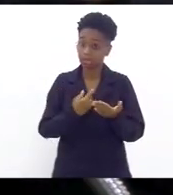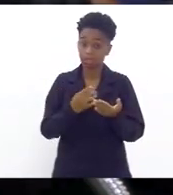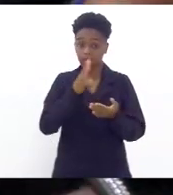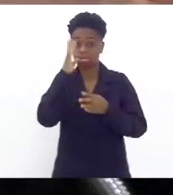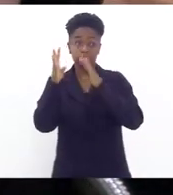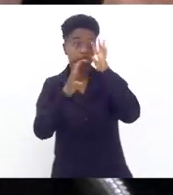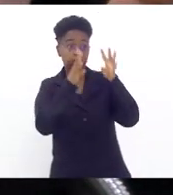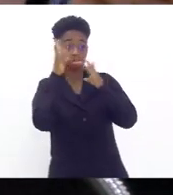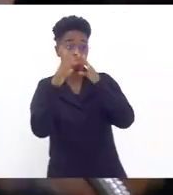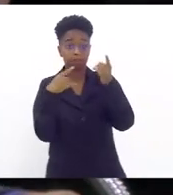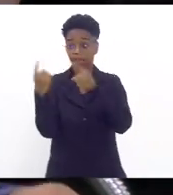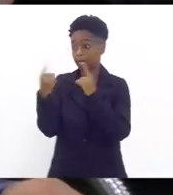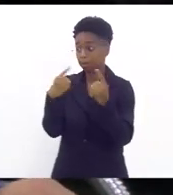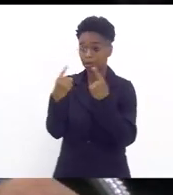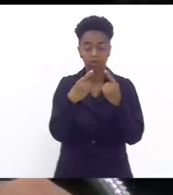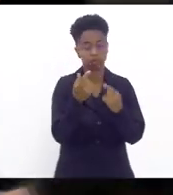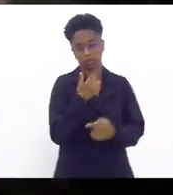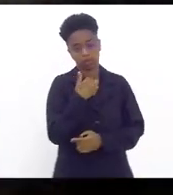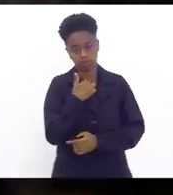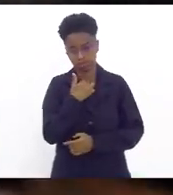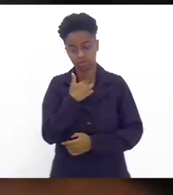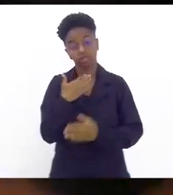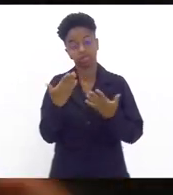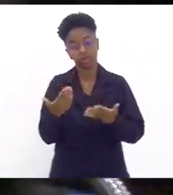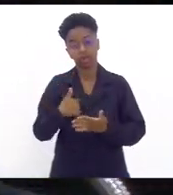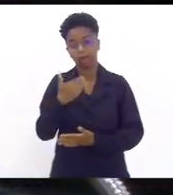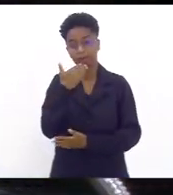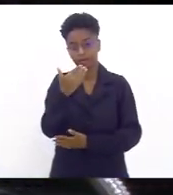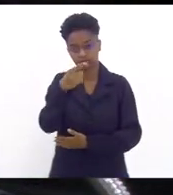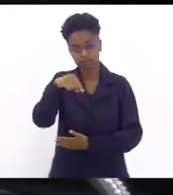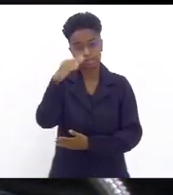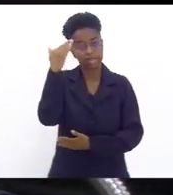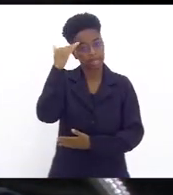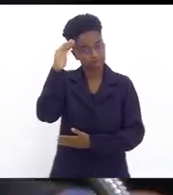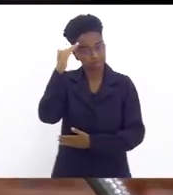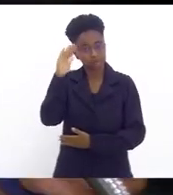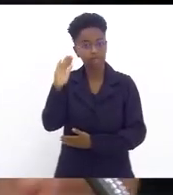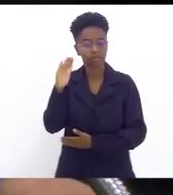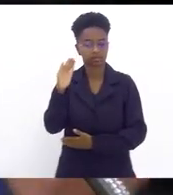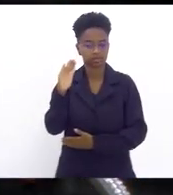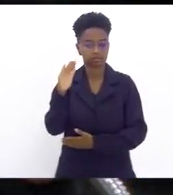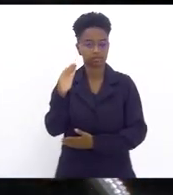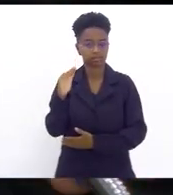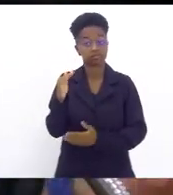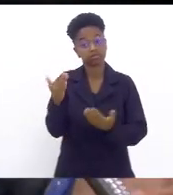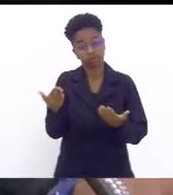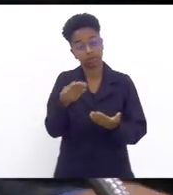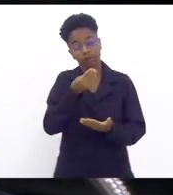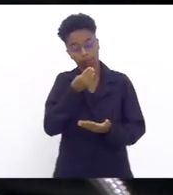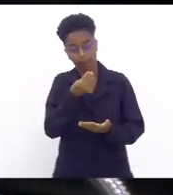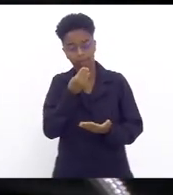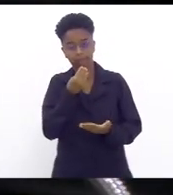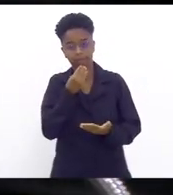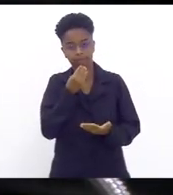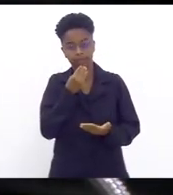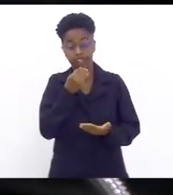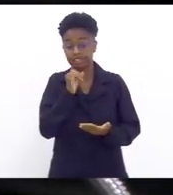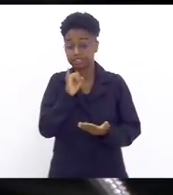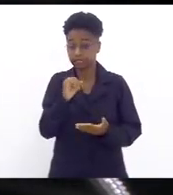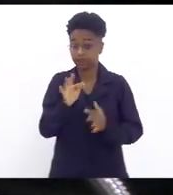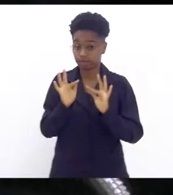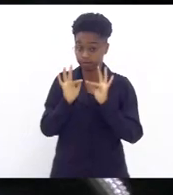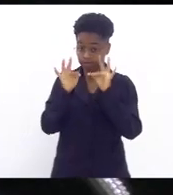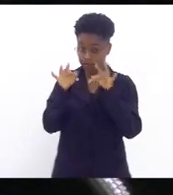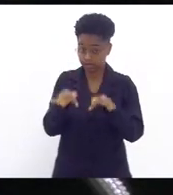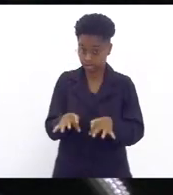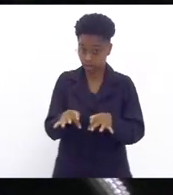para ficar um telequete não pode então eu peço a compreensão de todos e evidentemente que se ao final